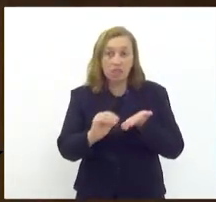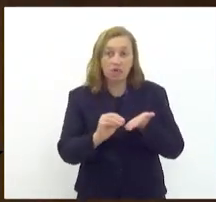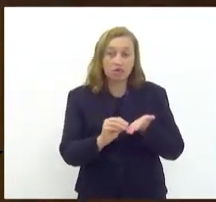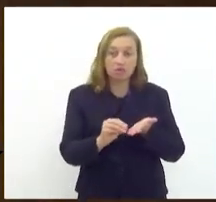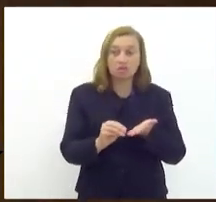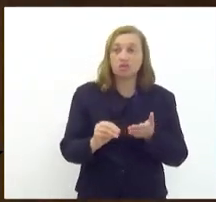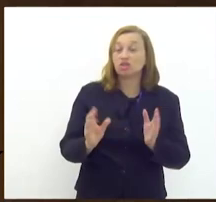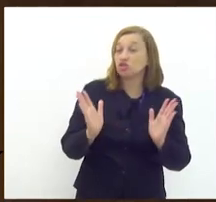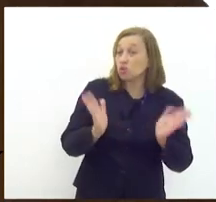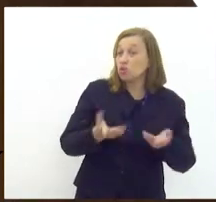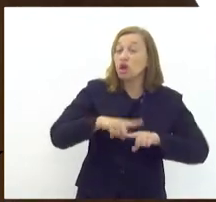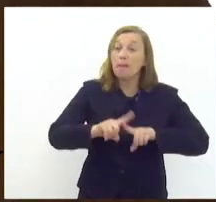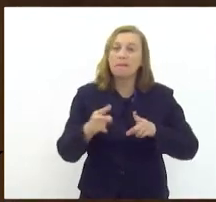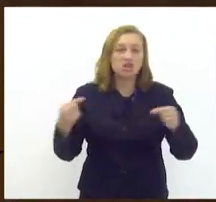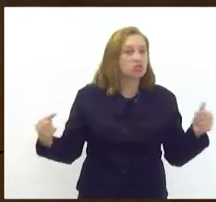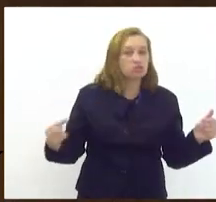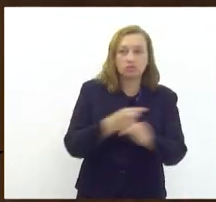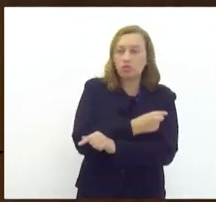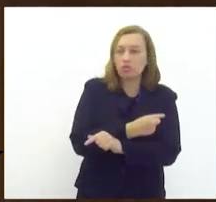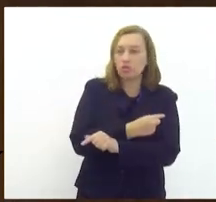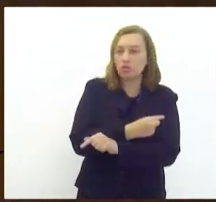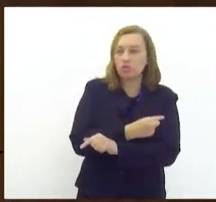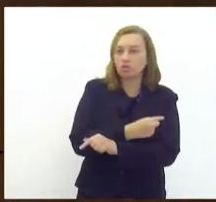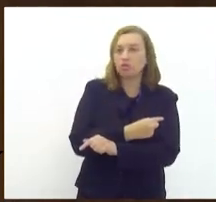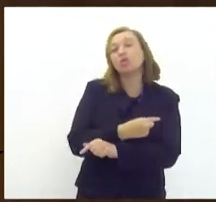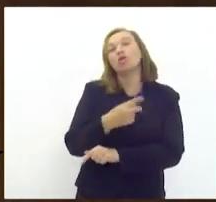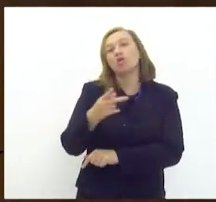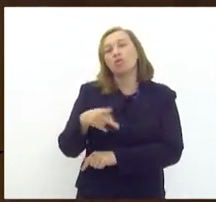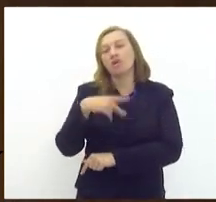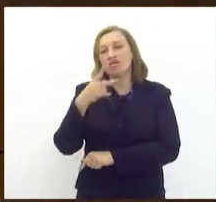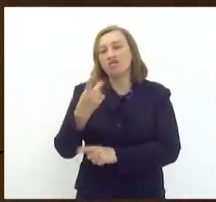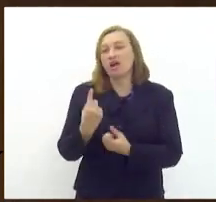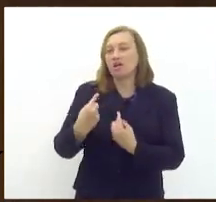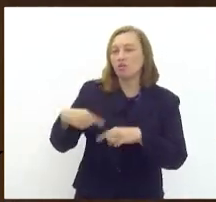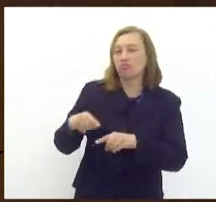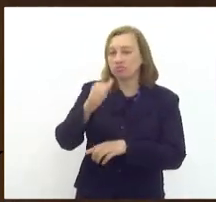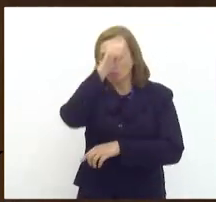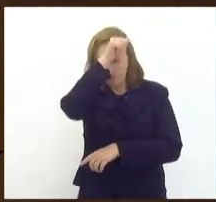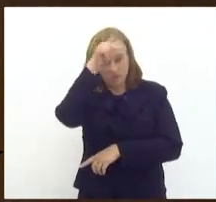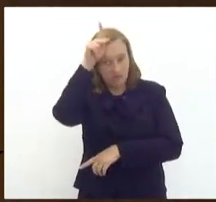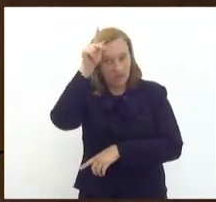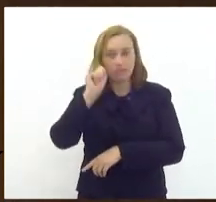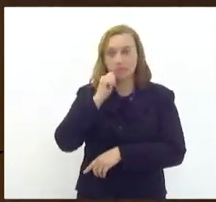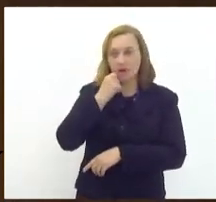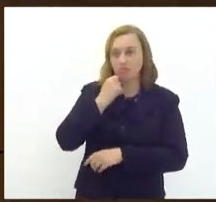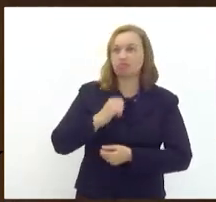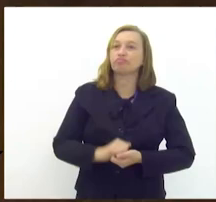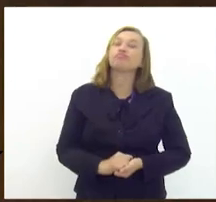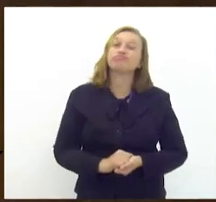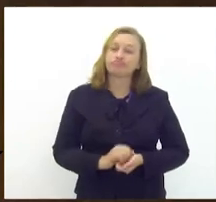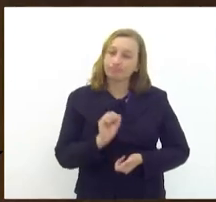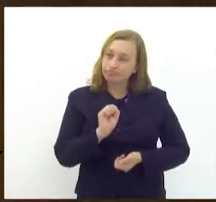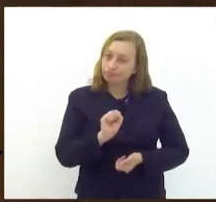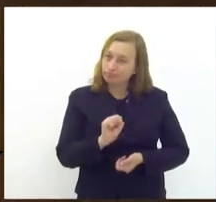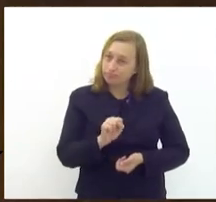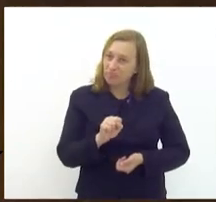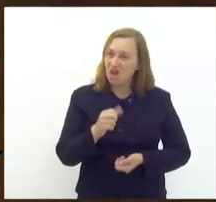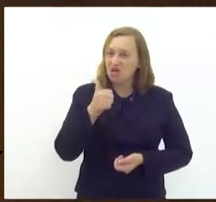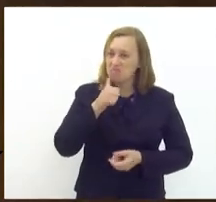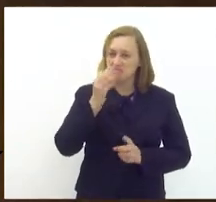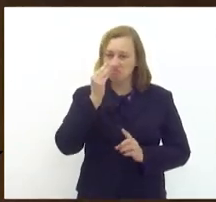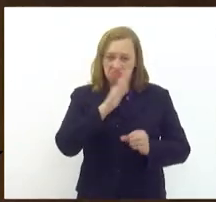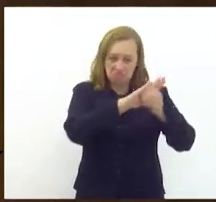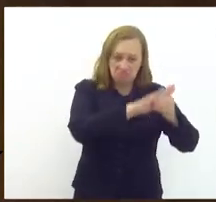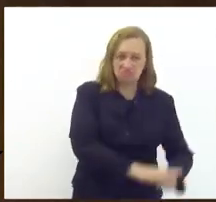Legislativa mas discordo daqui da pronúncia do deputado Anderson Moraes que o prefeito Eduardo Paes Sim coloca as mulheres